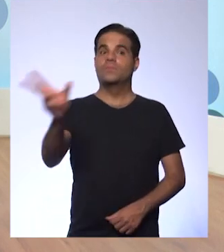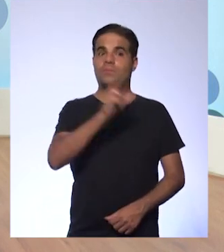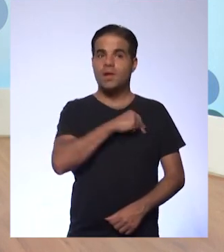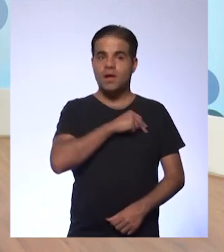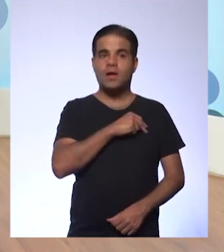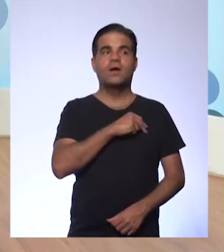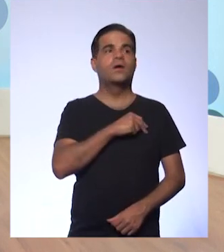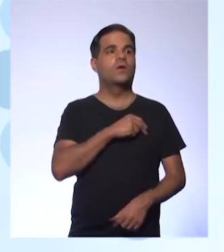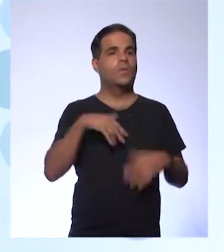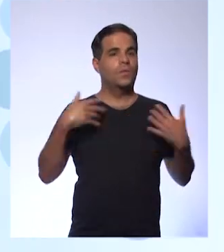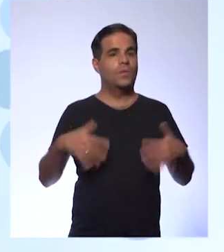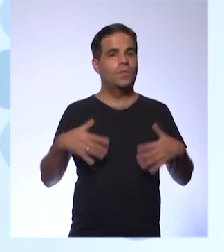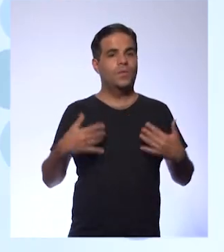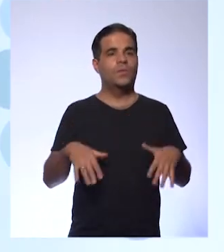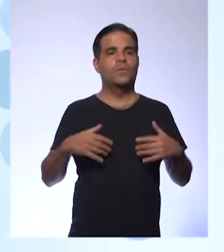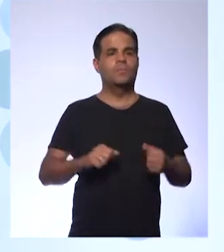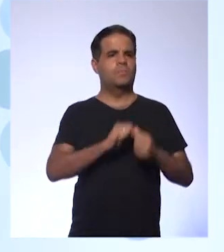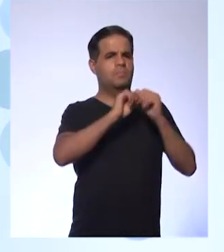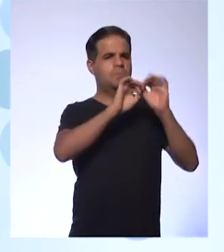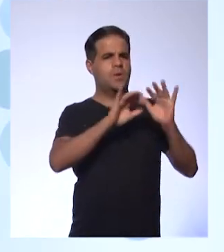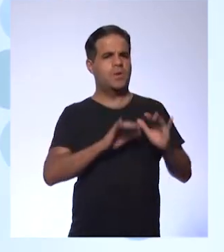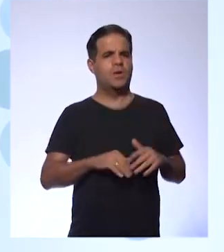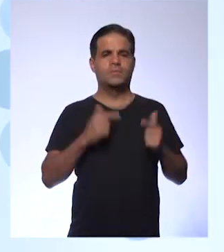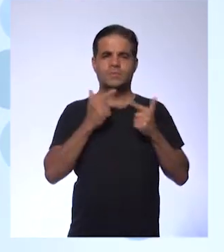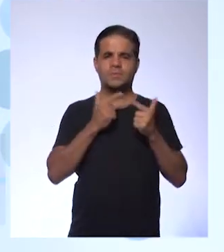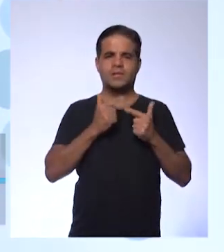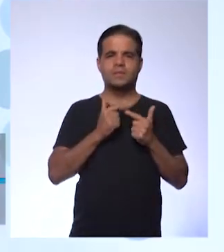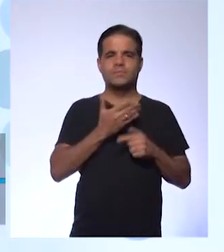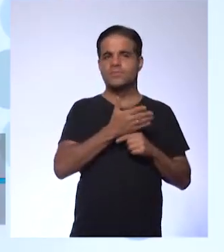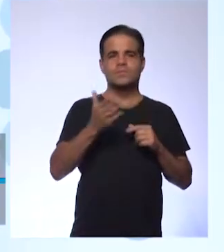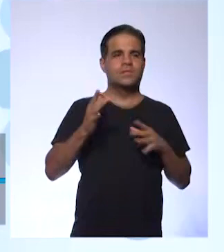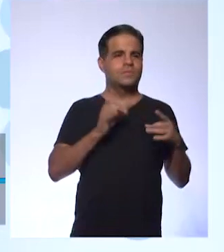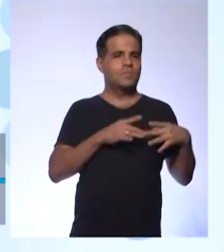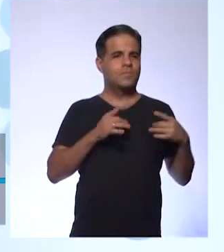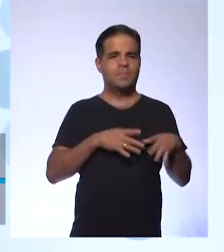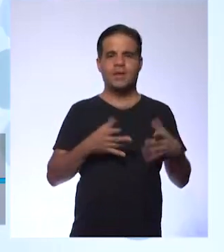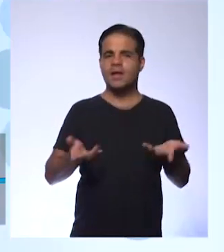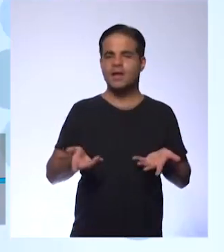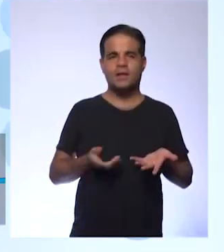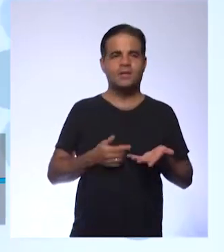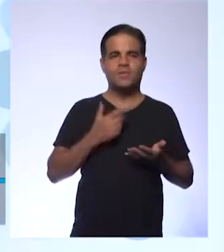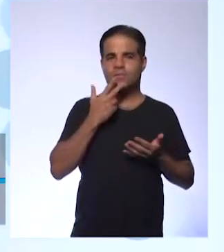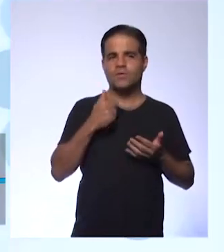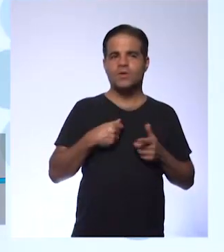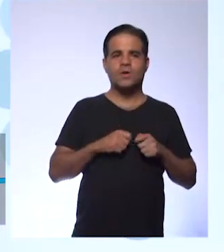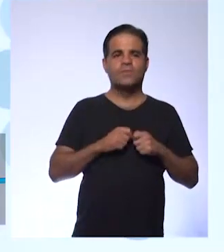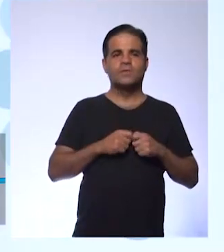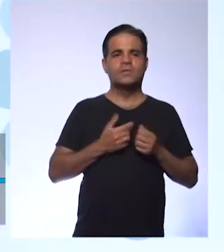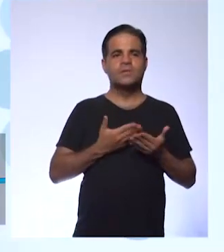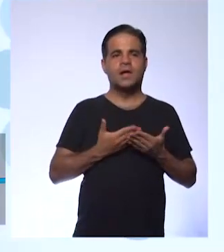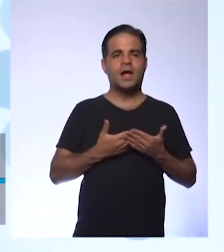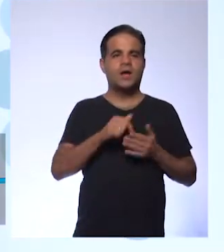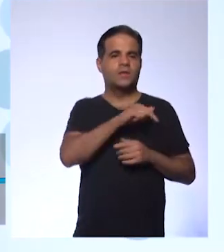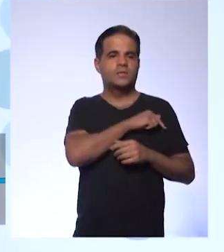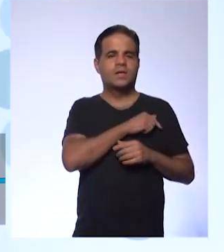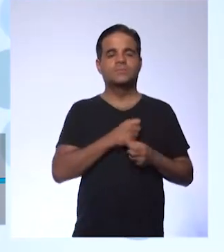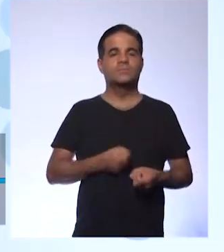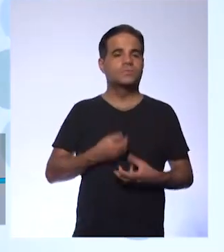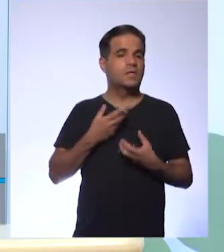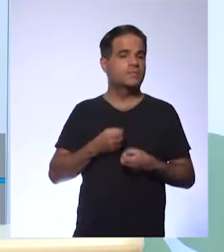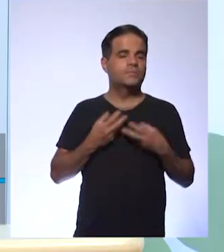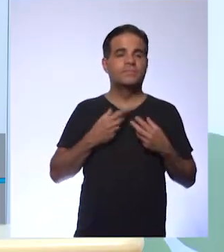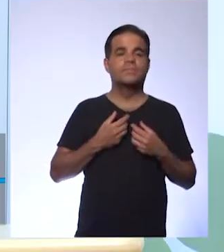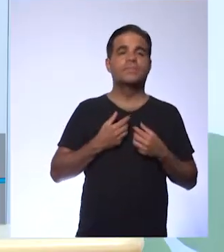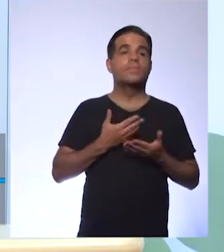Uau! Eita, que a gente tá Vamos lá. aqui. Eu tô dando risada porque vocês estão com medo. Andréia, fala pra eles, o que, que eu fiz na aula do sétimo com esse É, poema? na aula